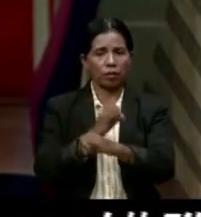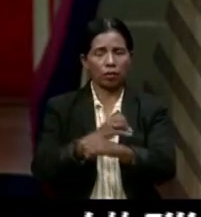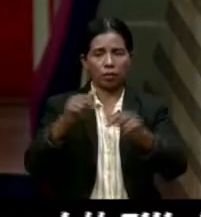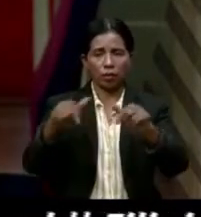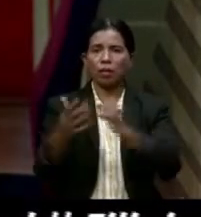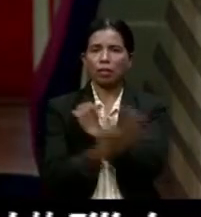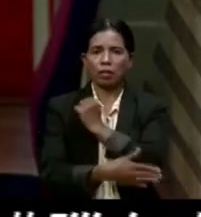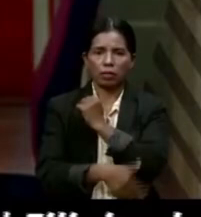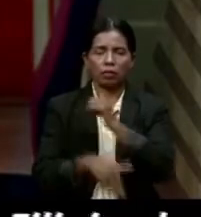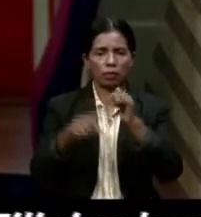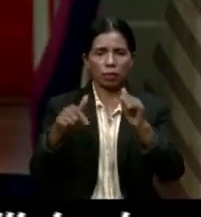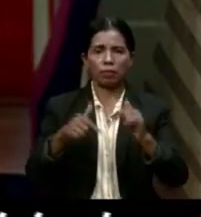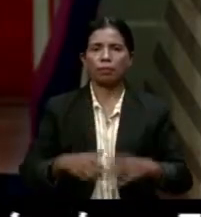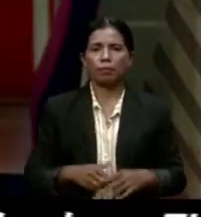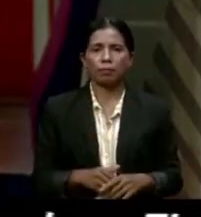arrelaram.